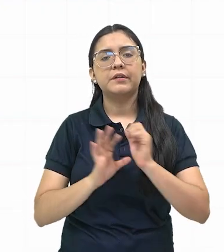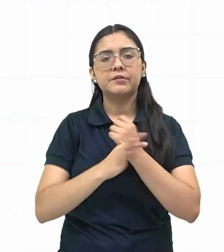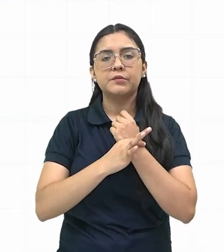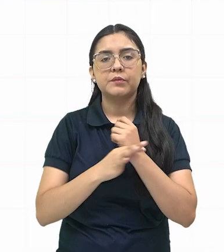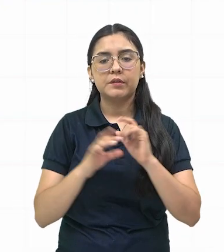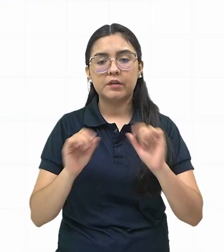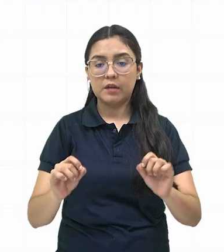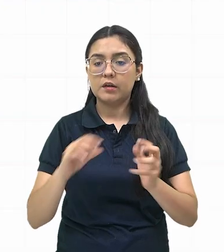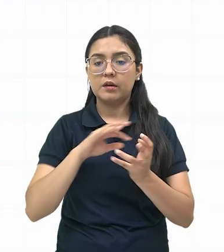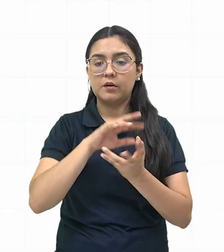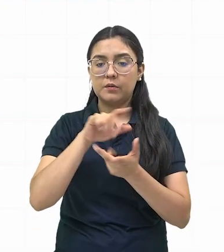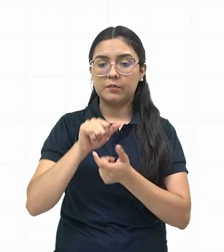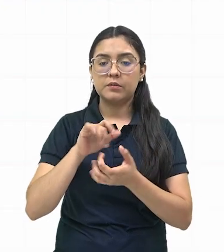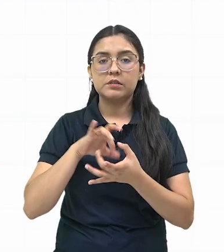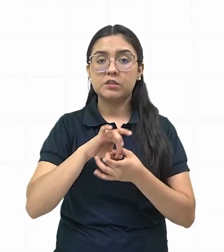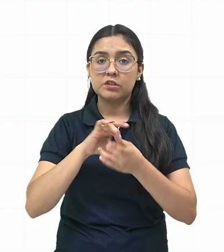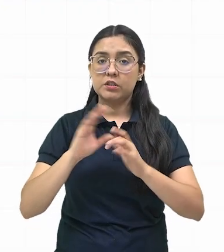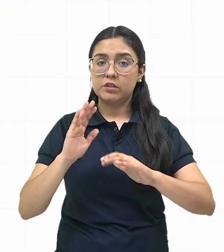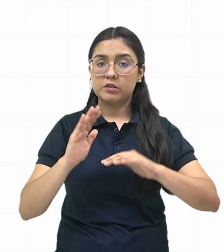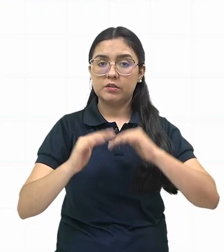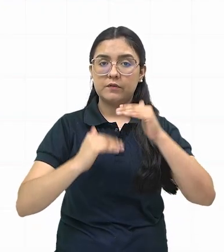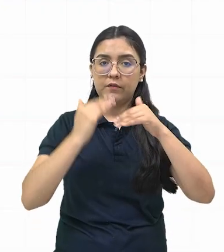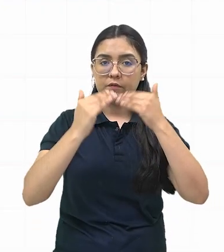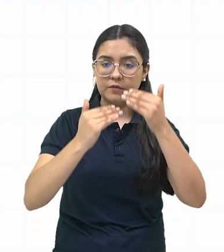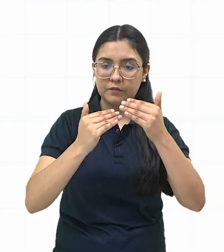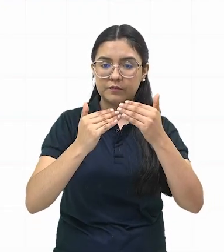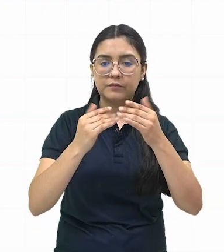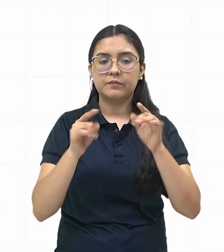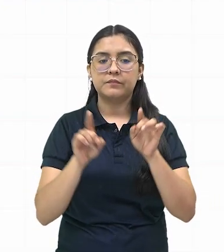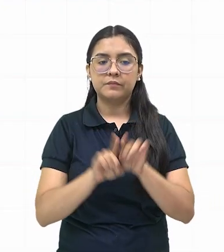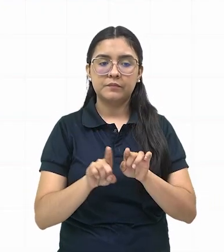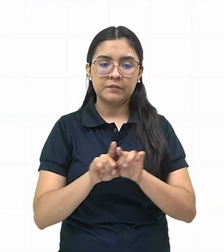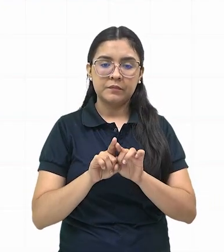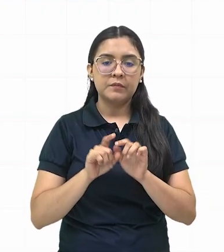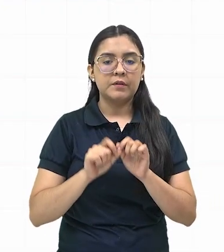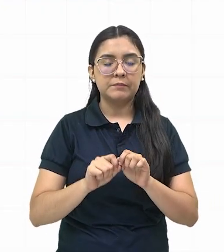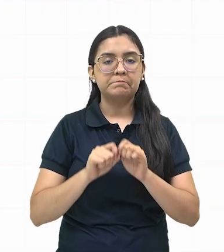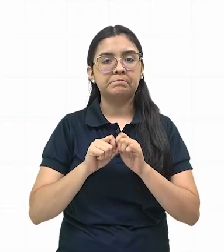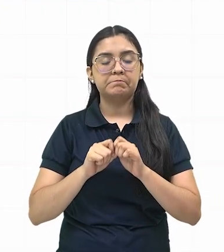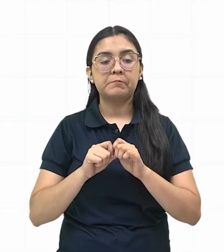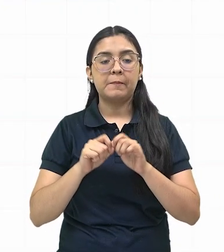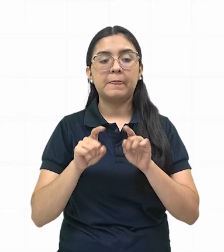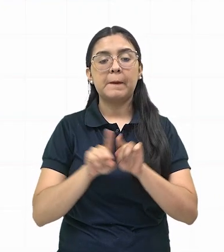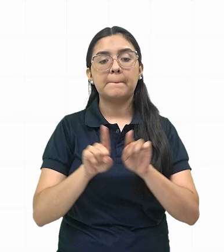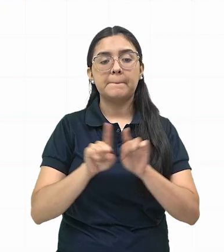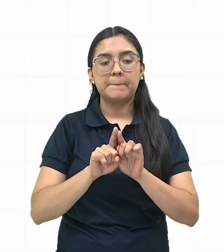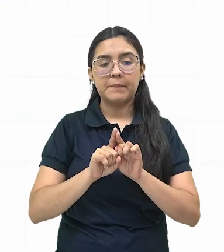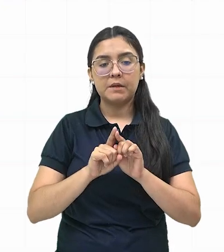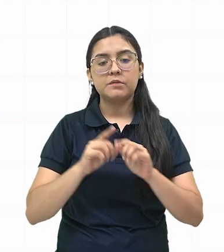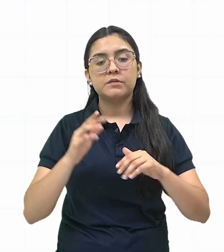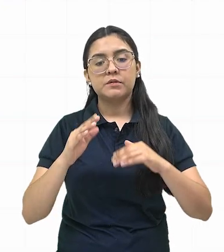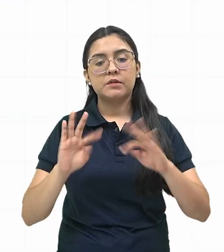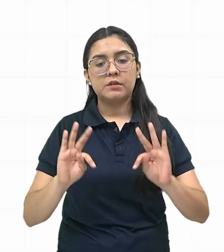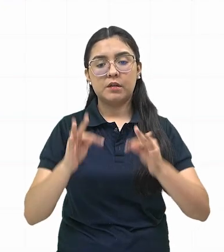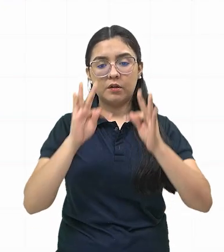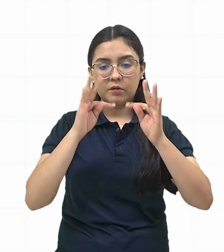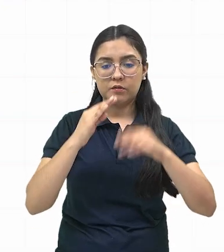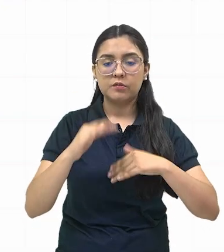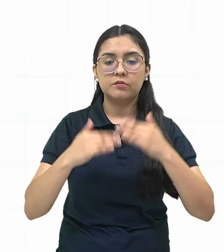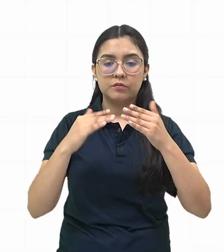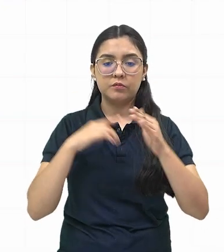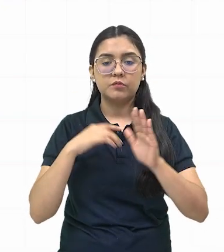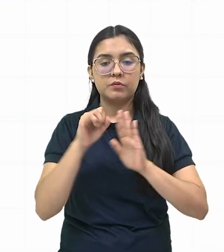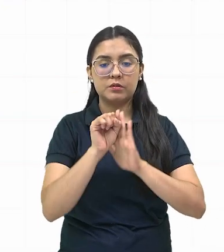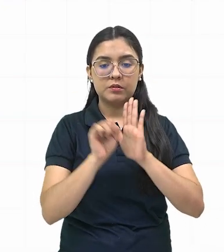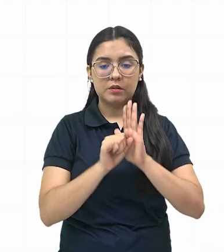garantir que a globalização se desenvolva e ganha ali corpo. E os avanços tecnológicos do século XX, em